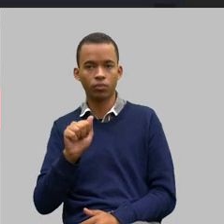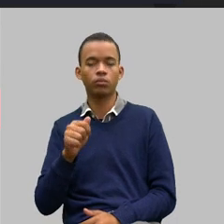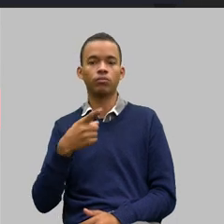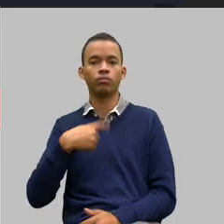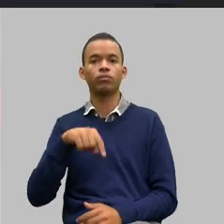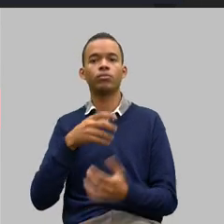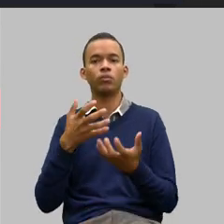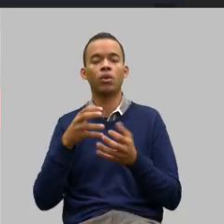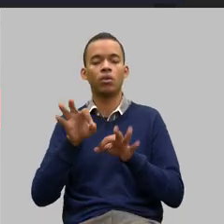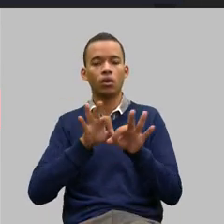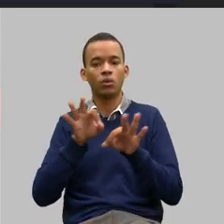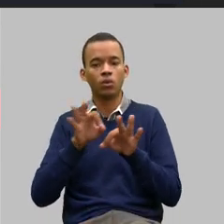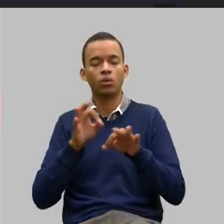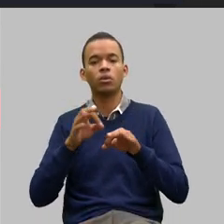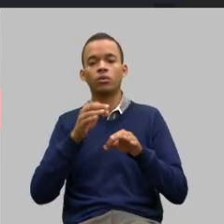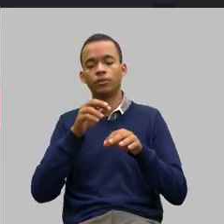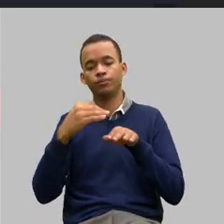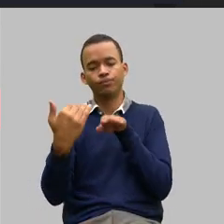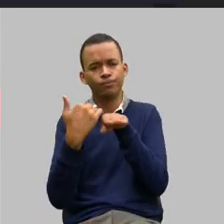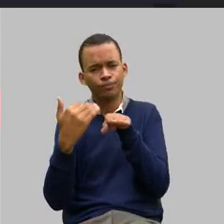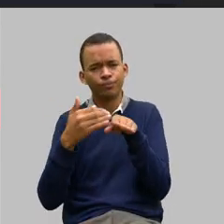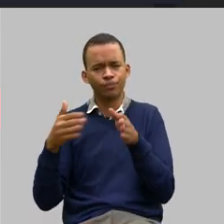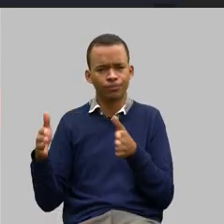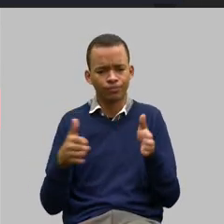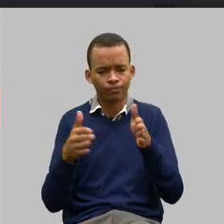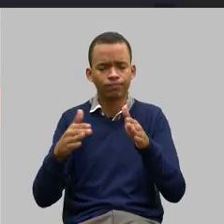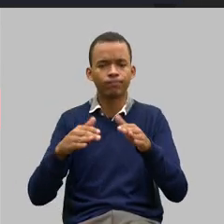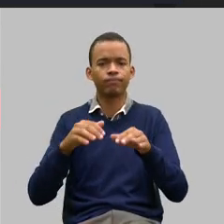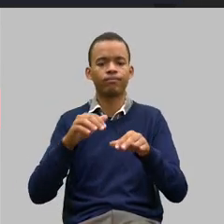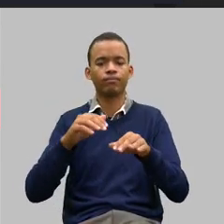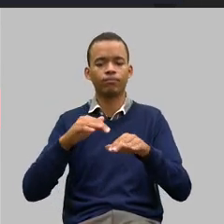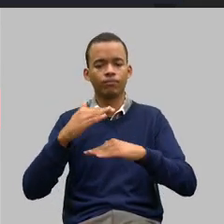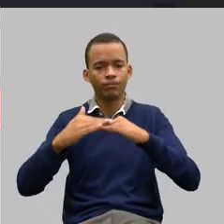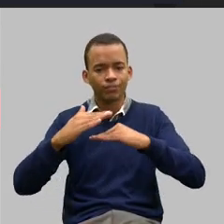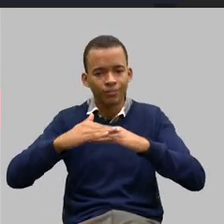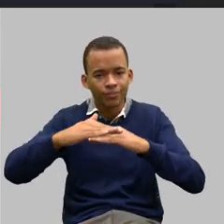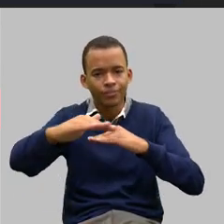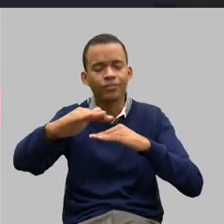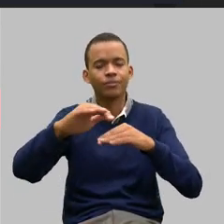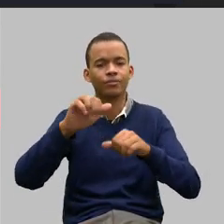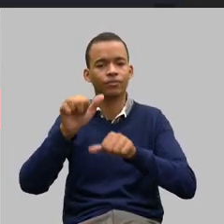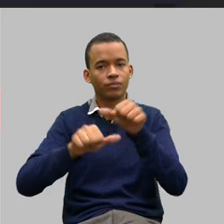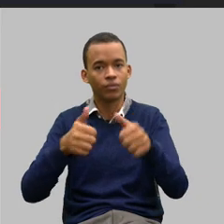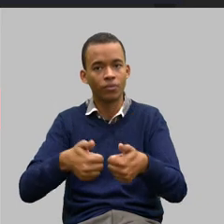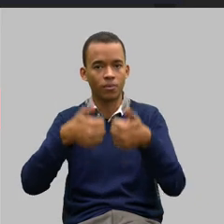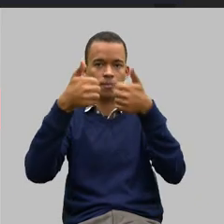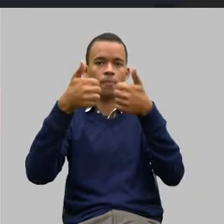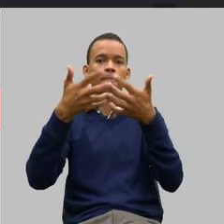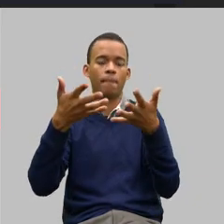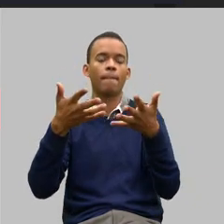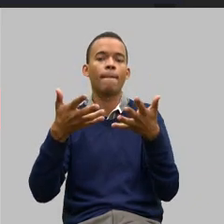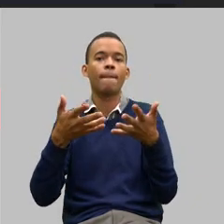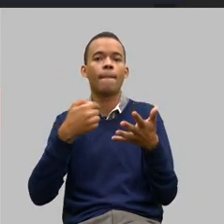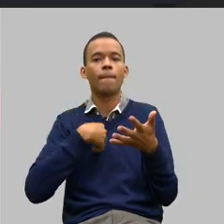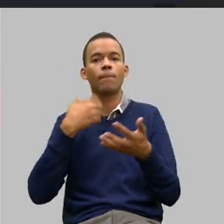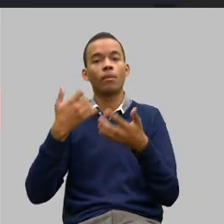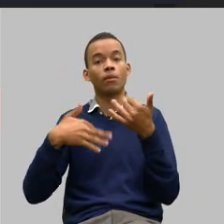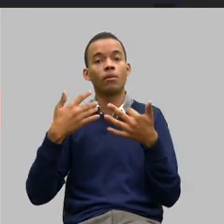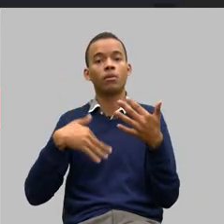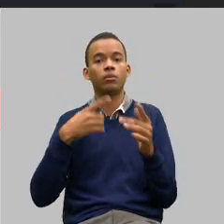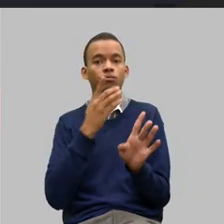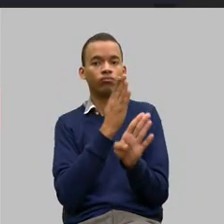recuperação de estradas da última década do estado e aí eu queria destacar né um um diagn ótico que eu tenho